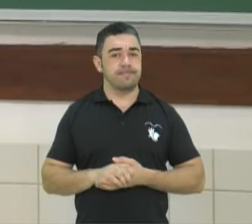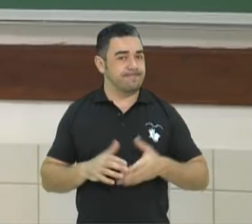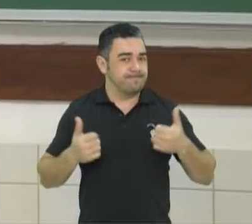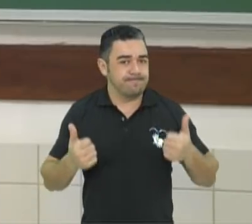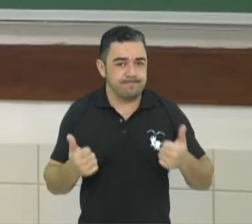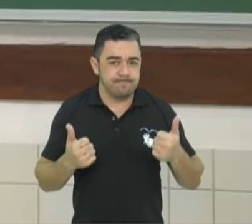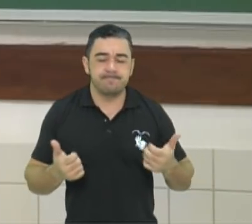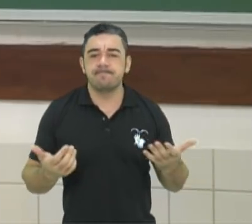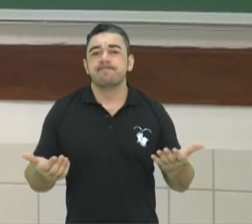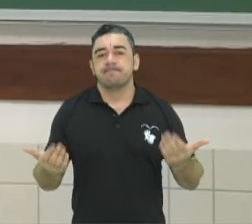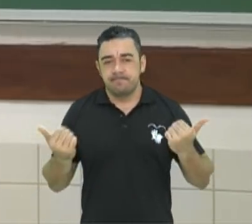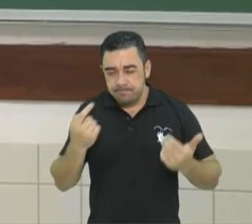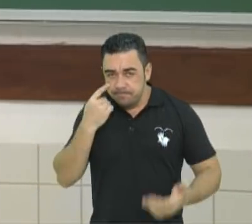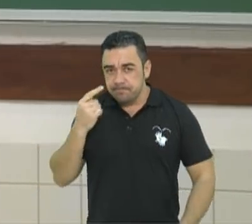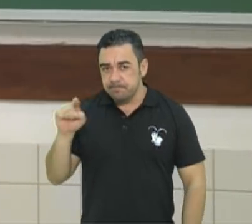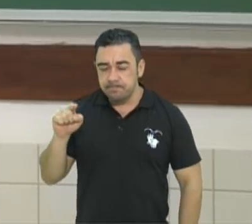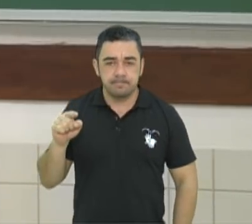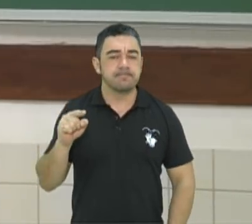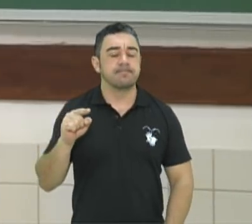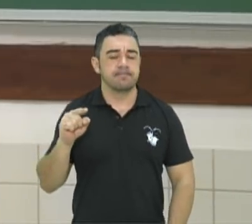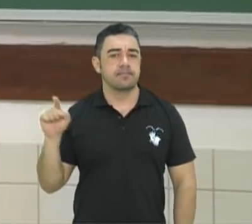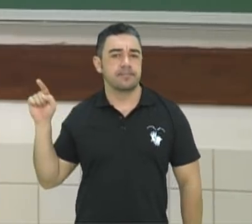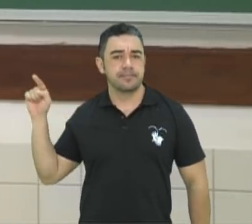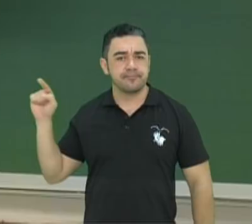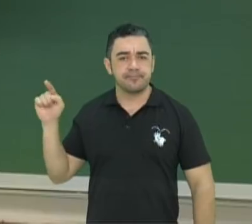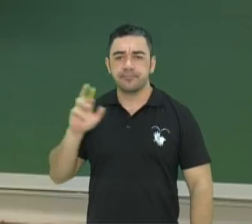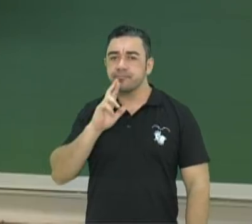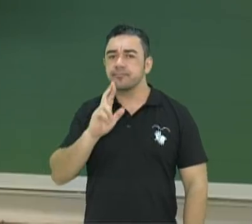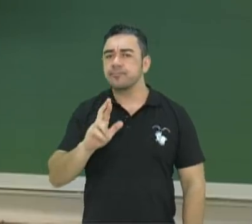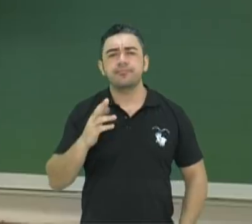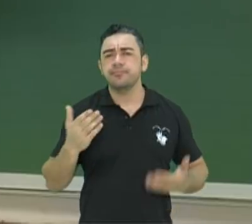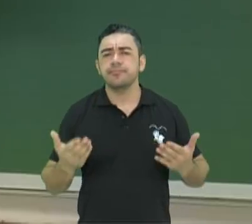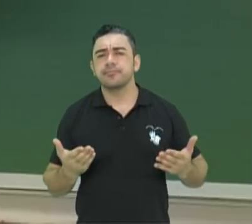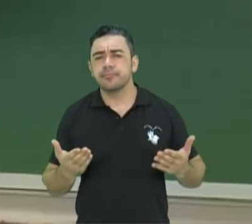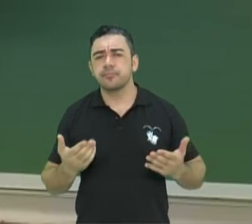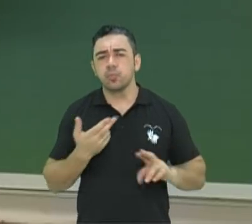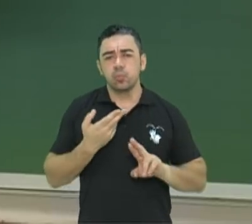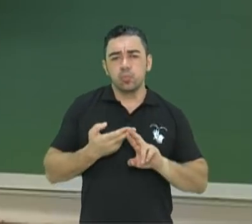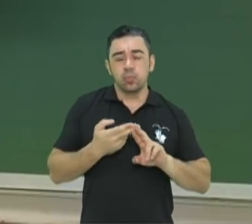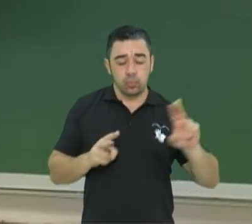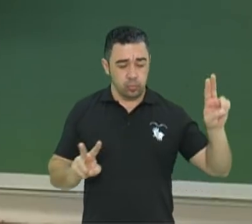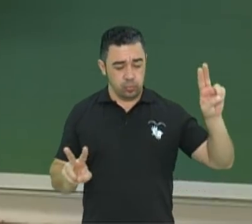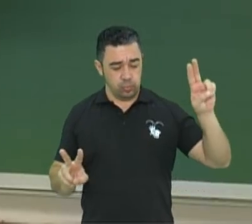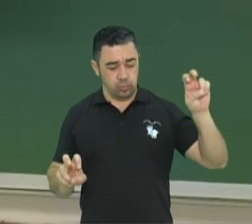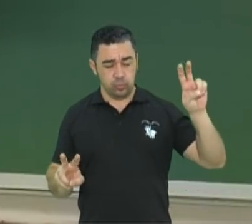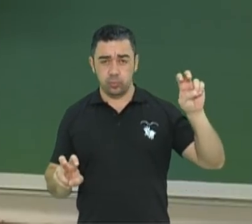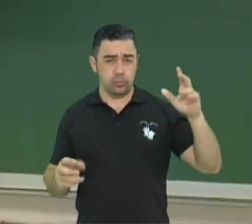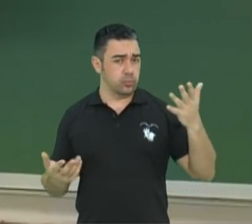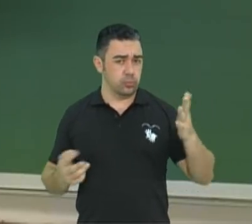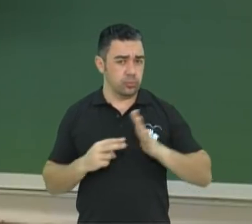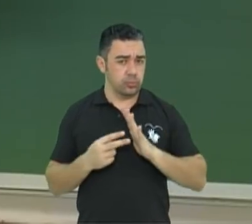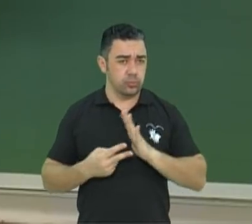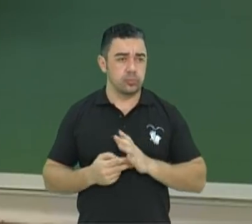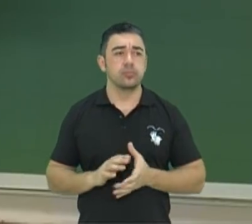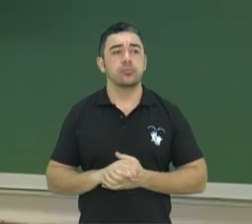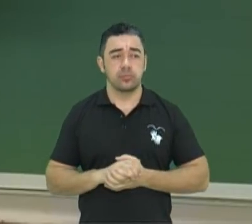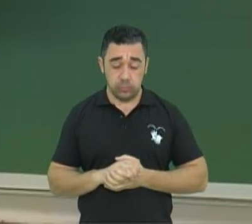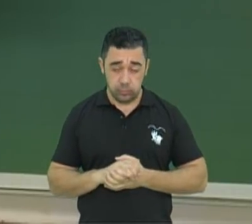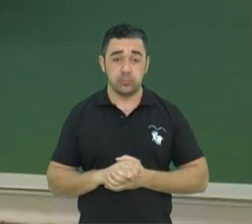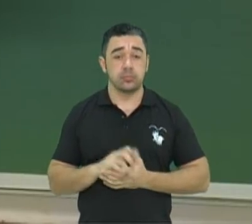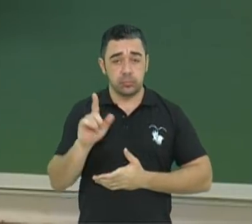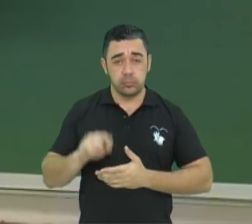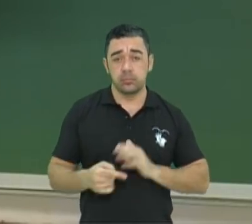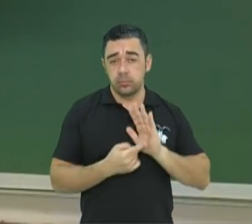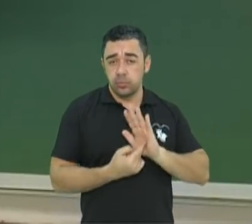Valeu, galera. Vamos lá. Observando aqui, então, a resposta. O que que o uso das aspas estava indicando no trecho? Então,